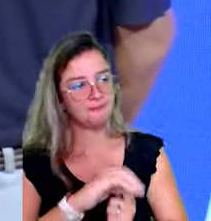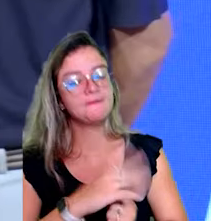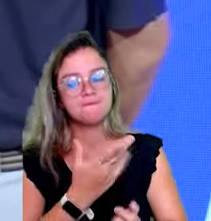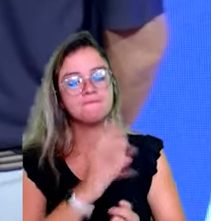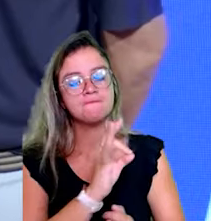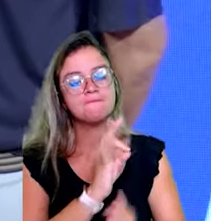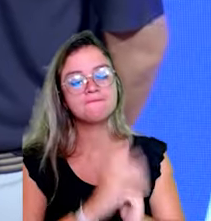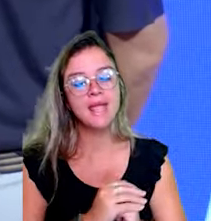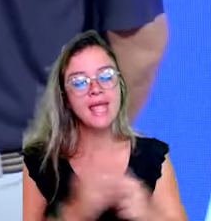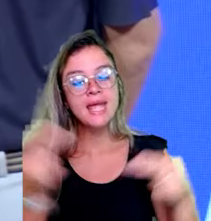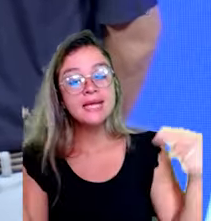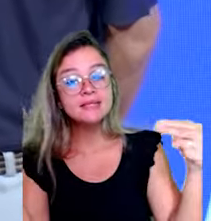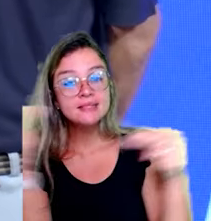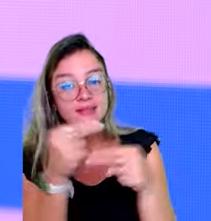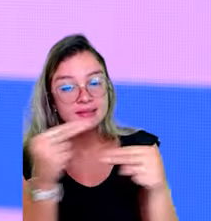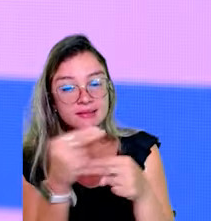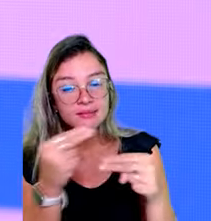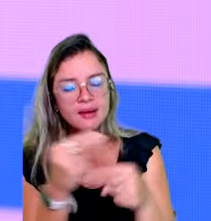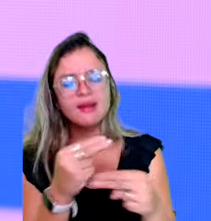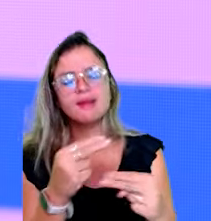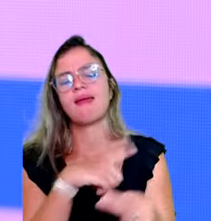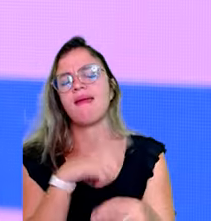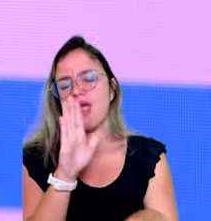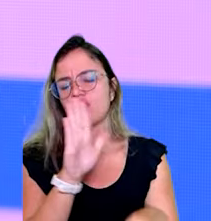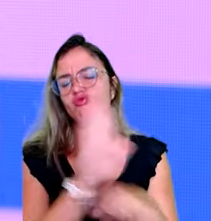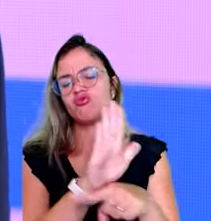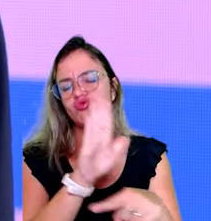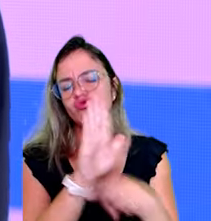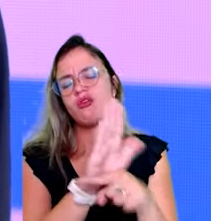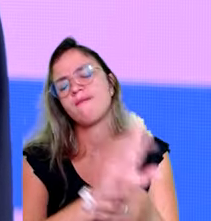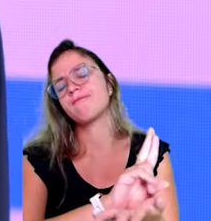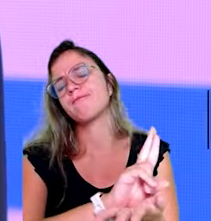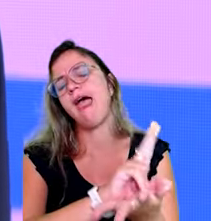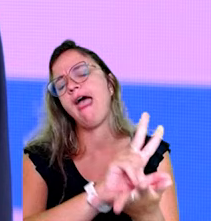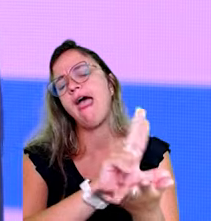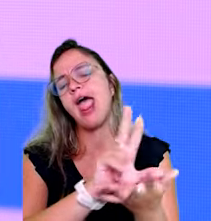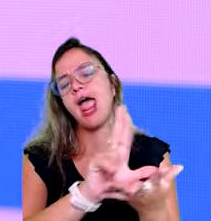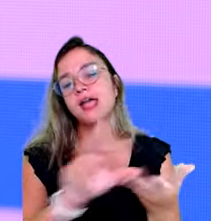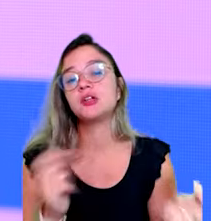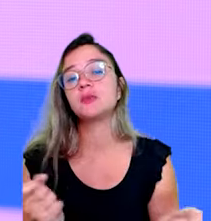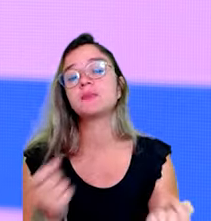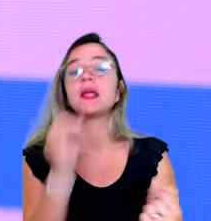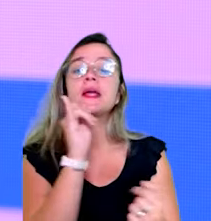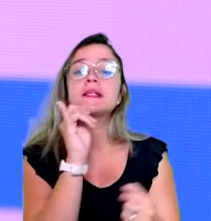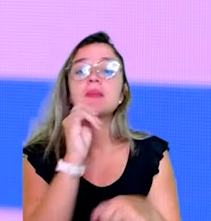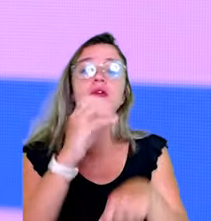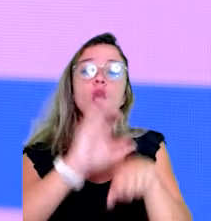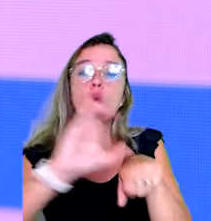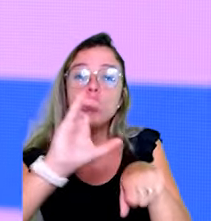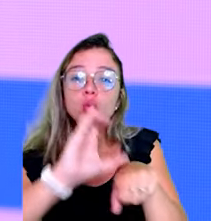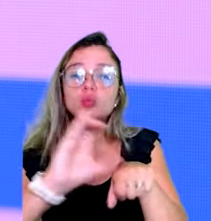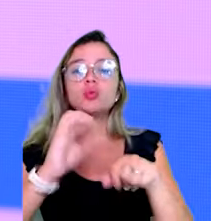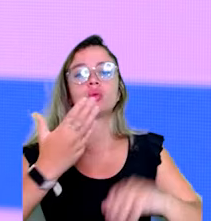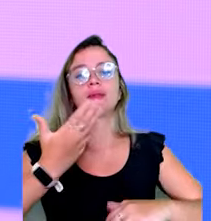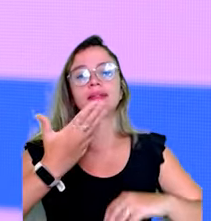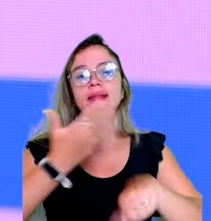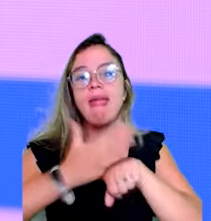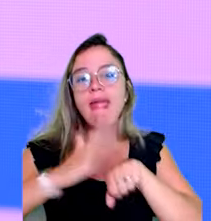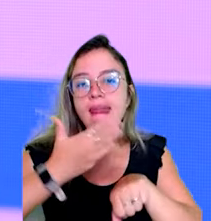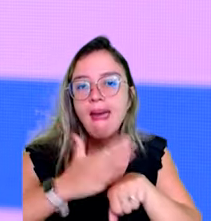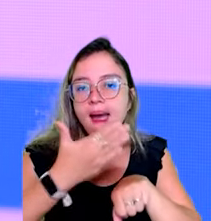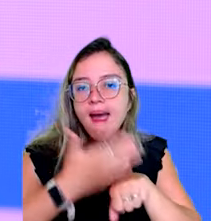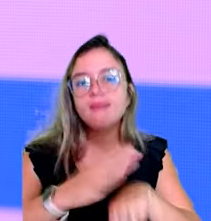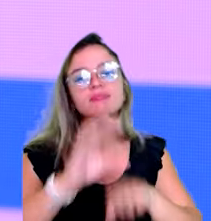tem várias formas de ajudar, sempre com capacitação e treinamento, tá? Então,